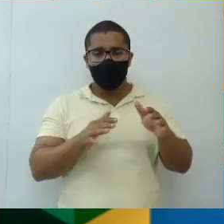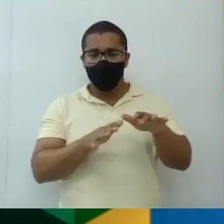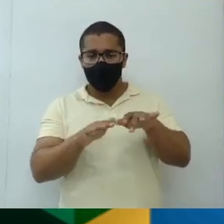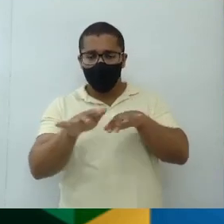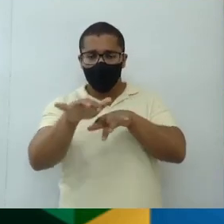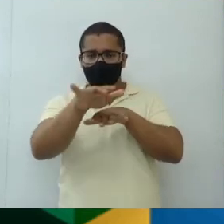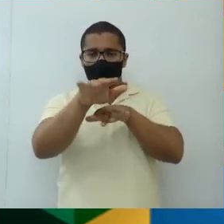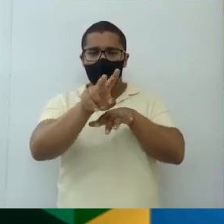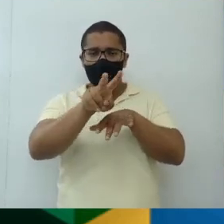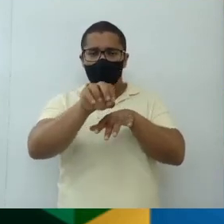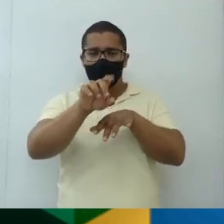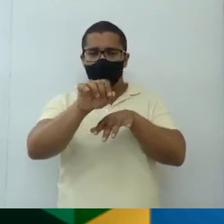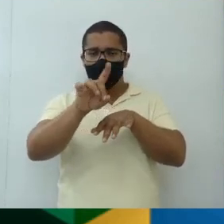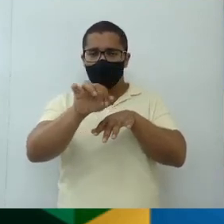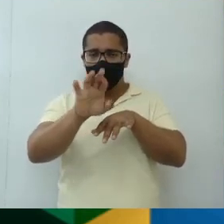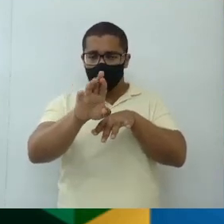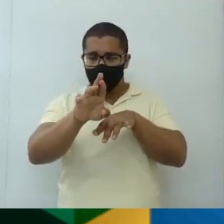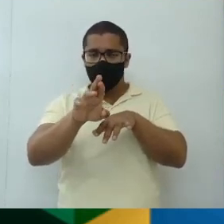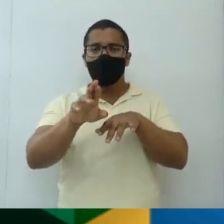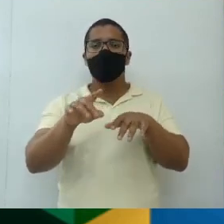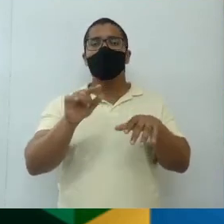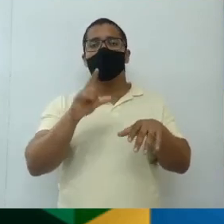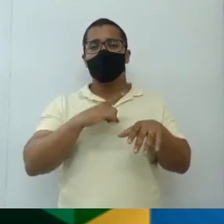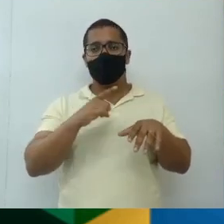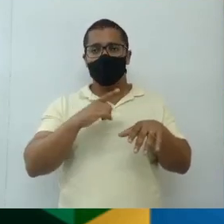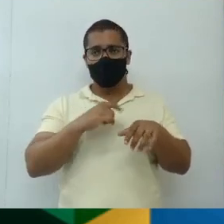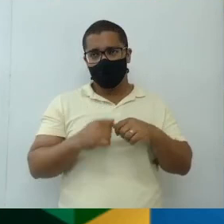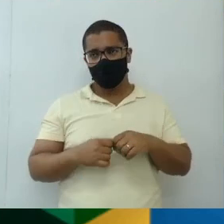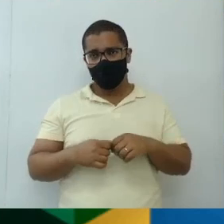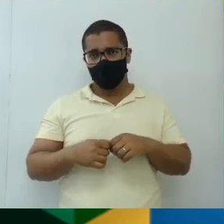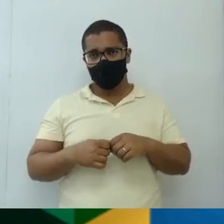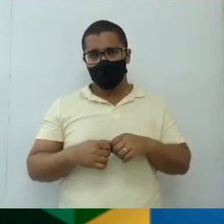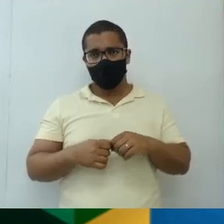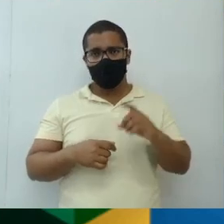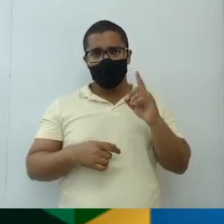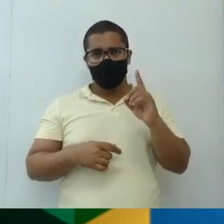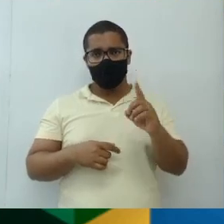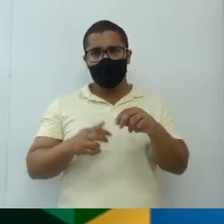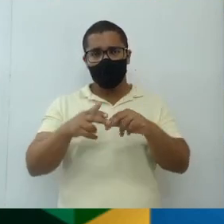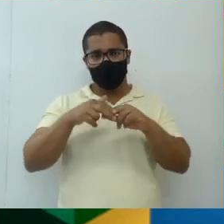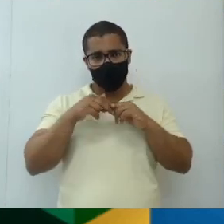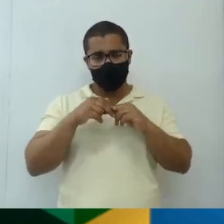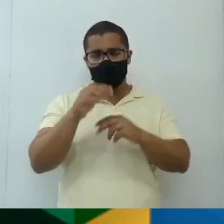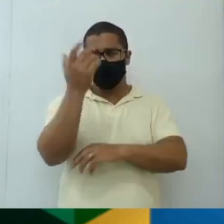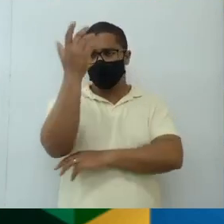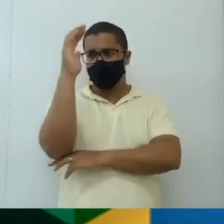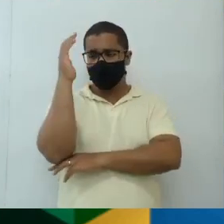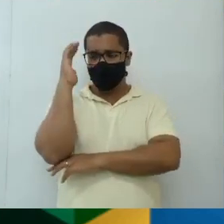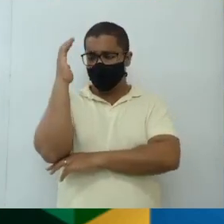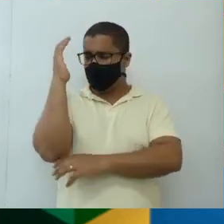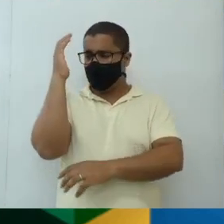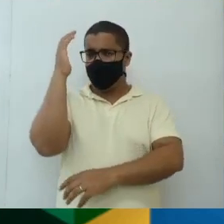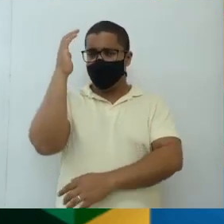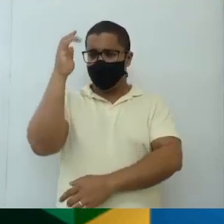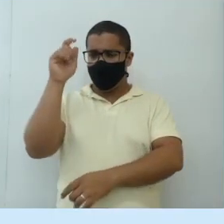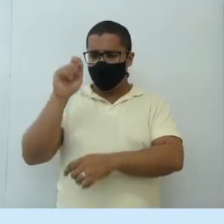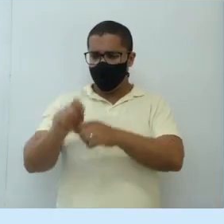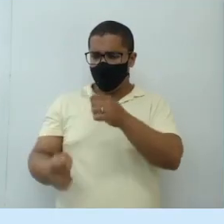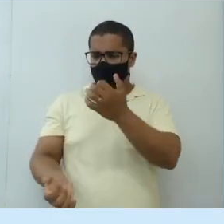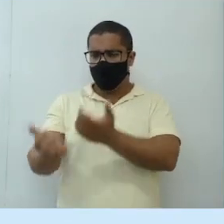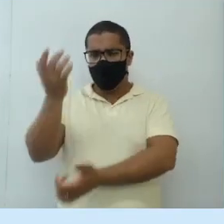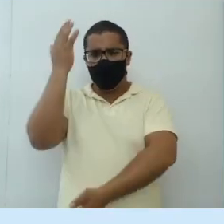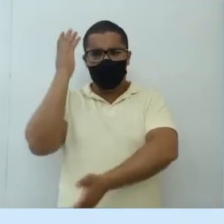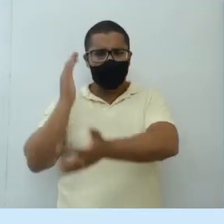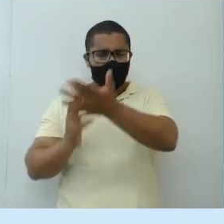e de o aumento das temperaturas provocadas pela queima da floresta Então veja só nós estamos vendo hoje uma questão ambiental